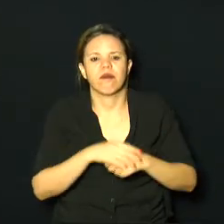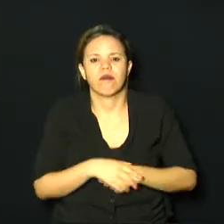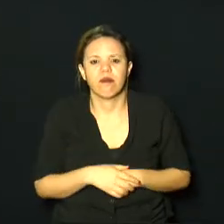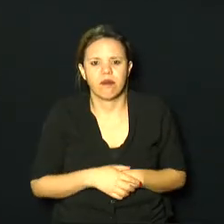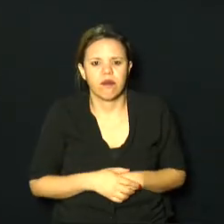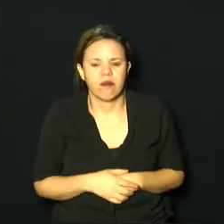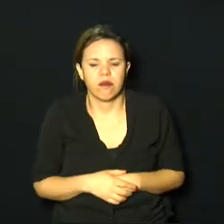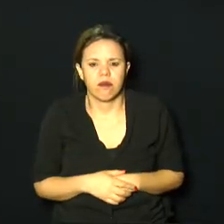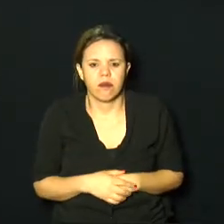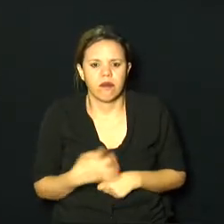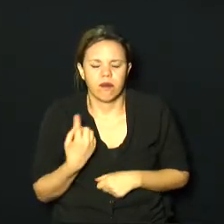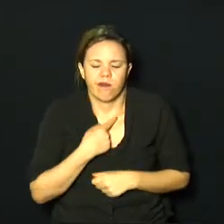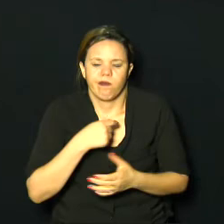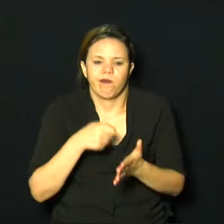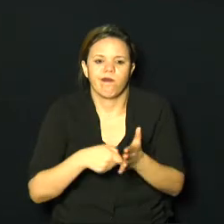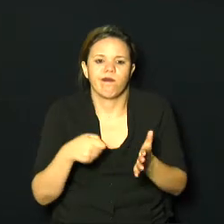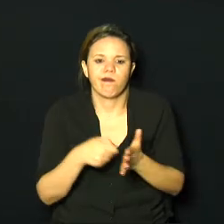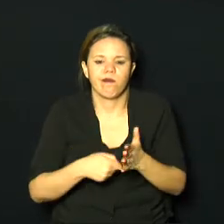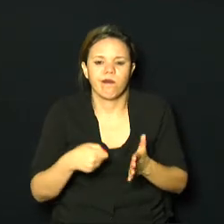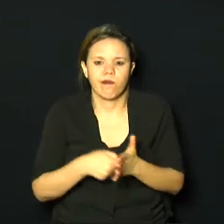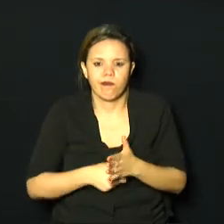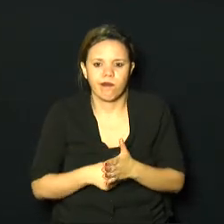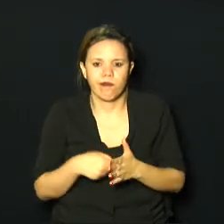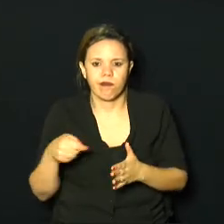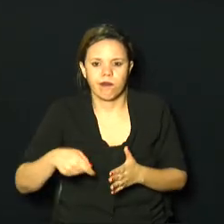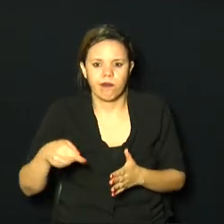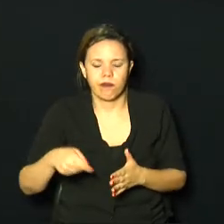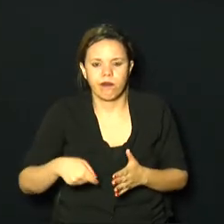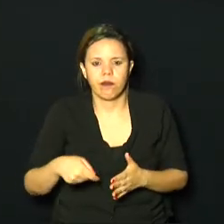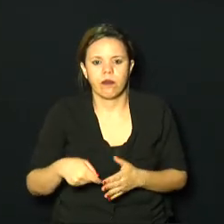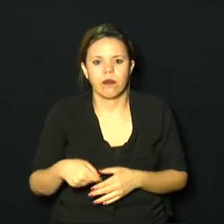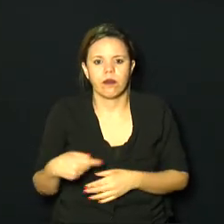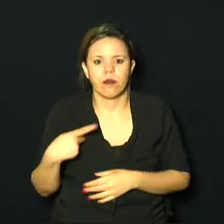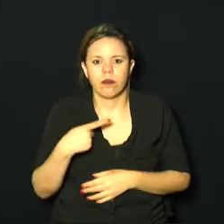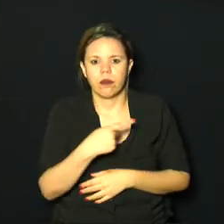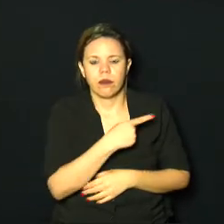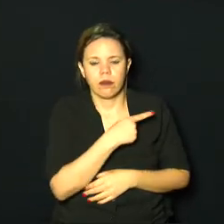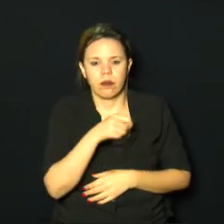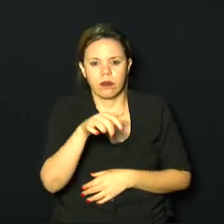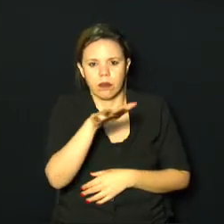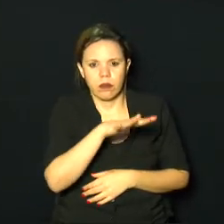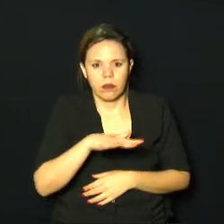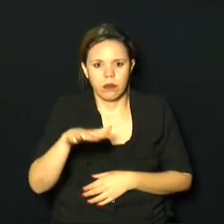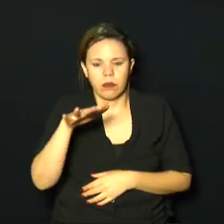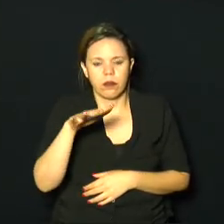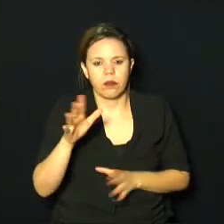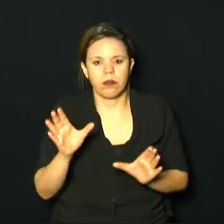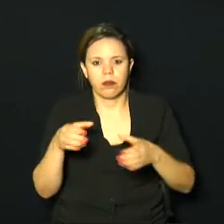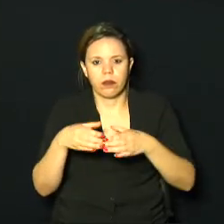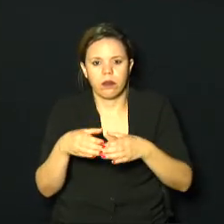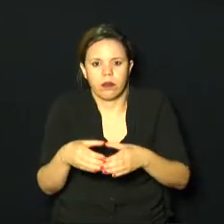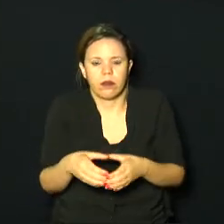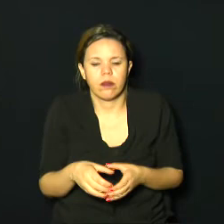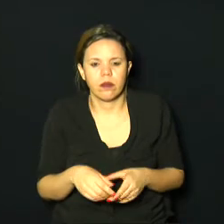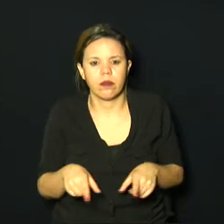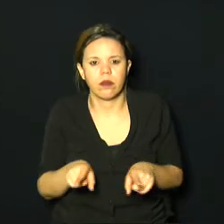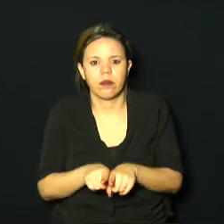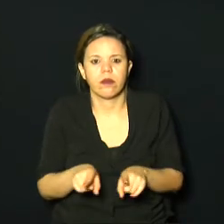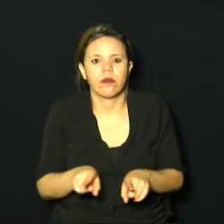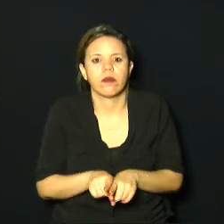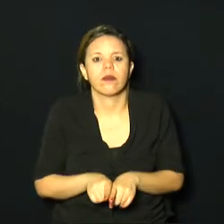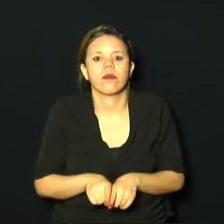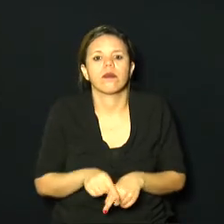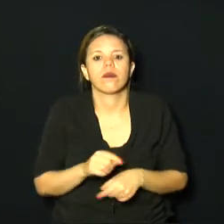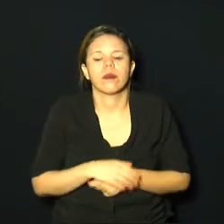Então, é o nosso apelo, né, aqui como pastor, né, dessa região, daquela comunidade também,